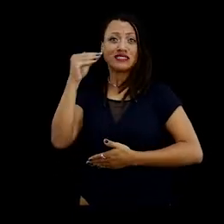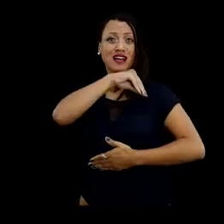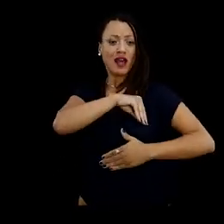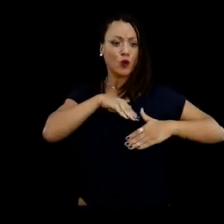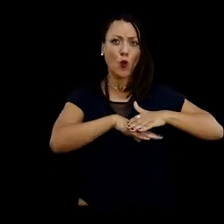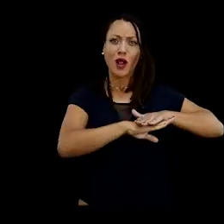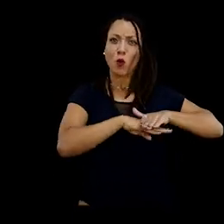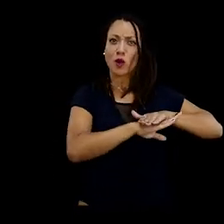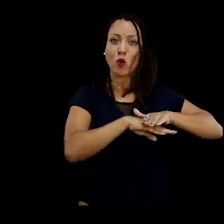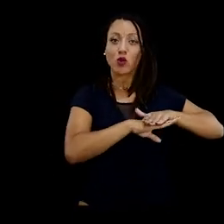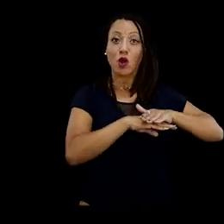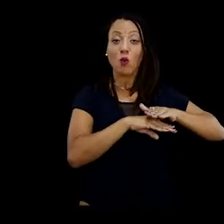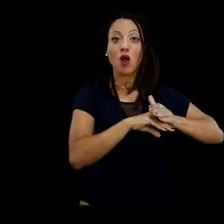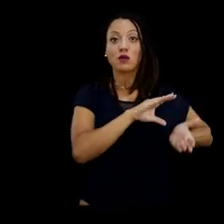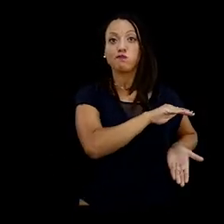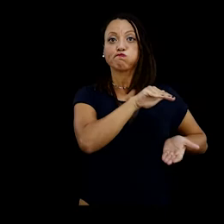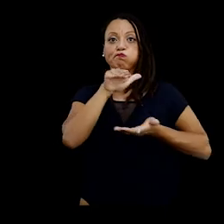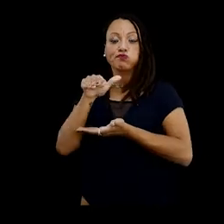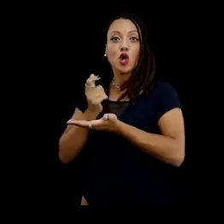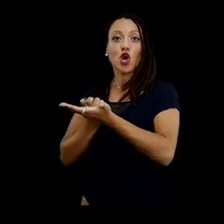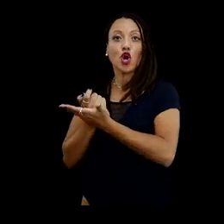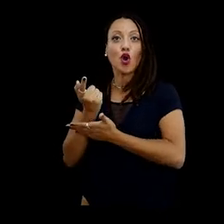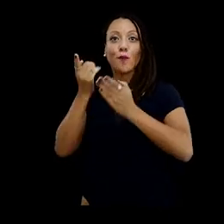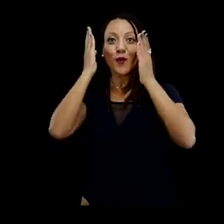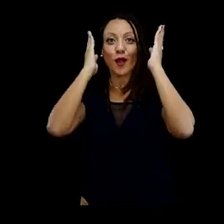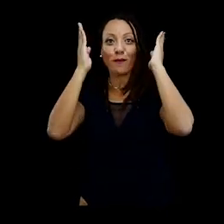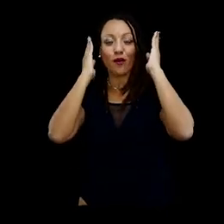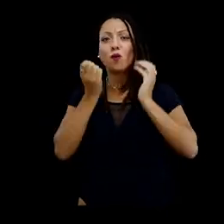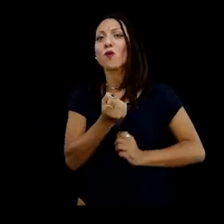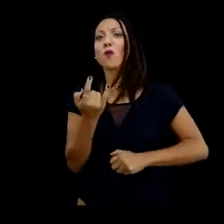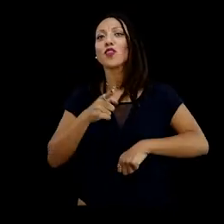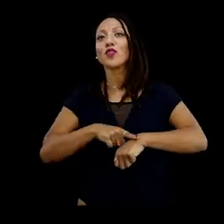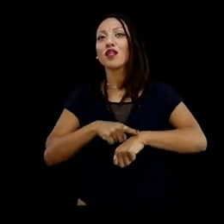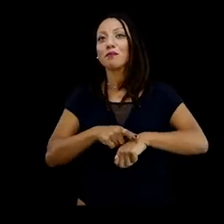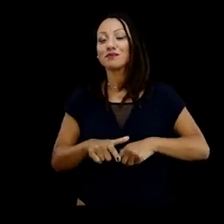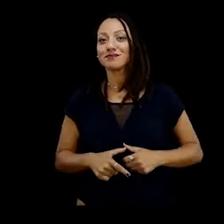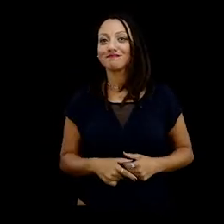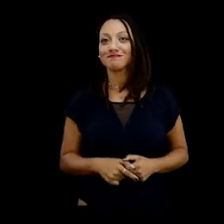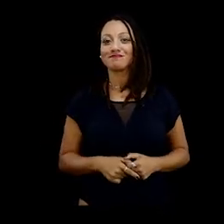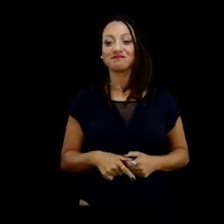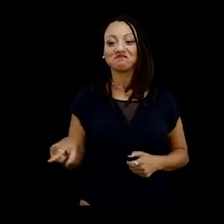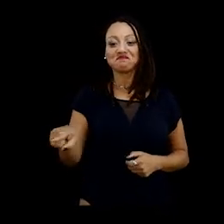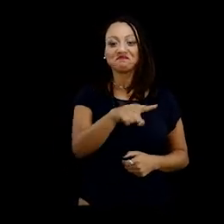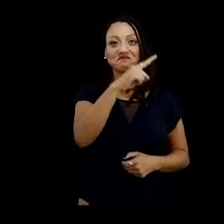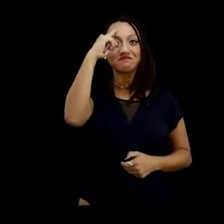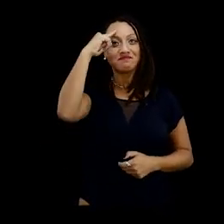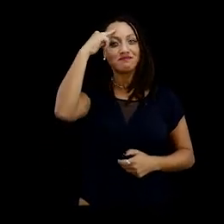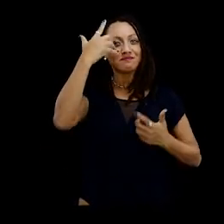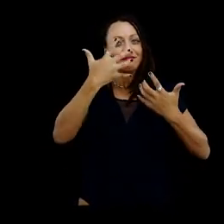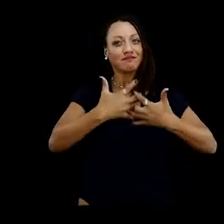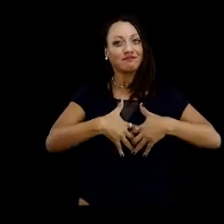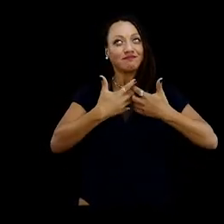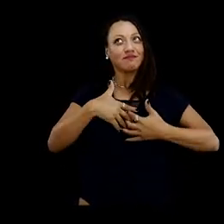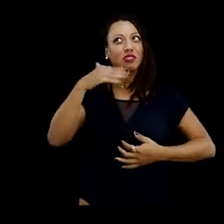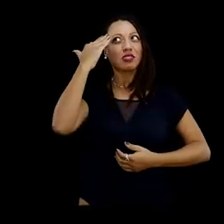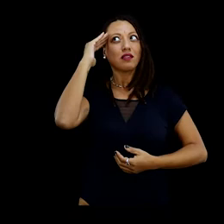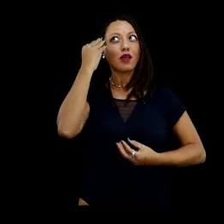caminhão. E com esse raciocínio, eles então descobriram a relação capital-trabalho.